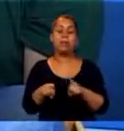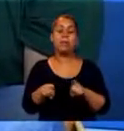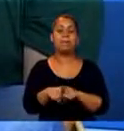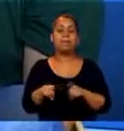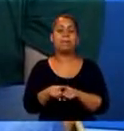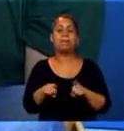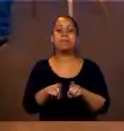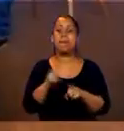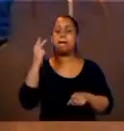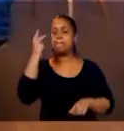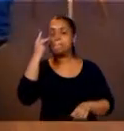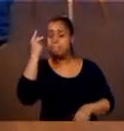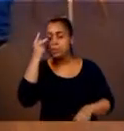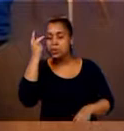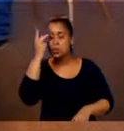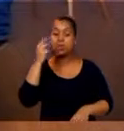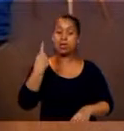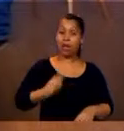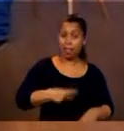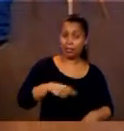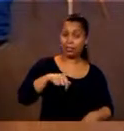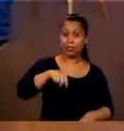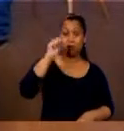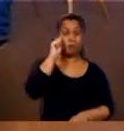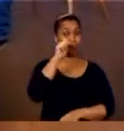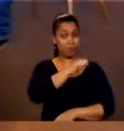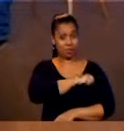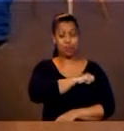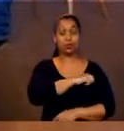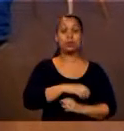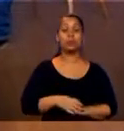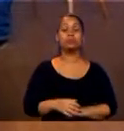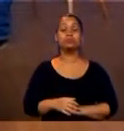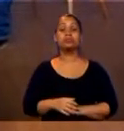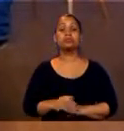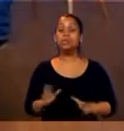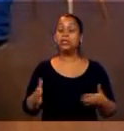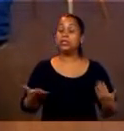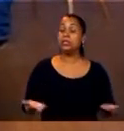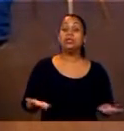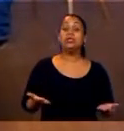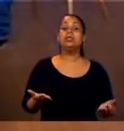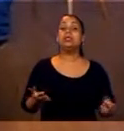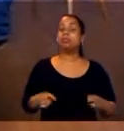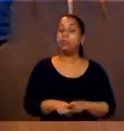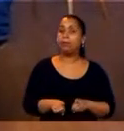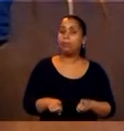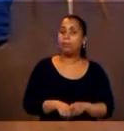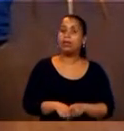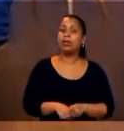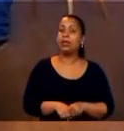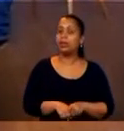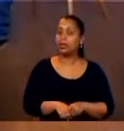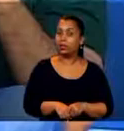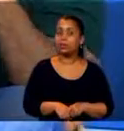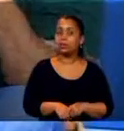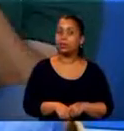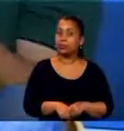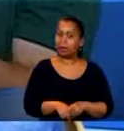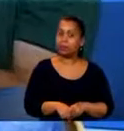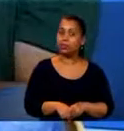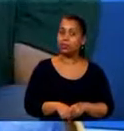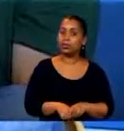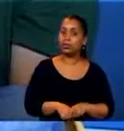Birigui, aqui no Sesc também. E é interessante que também nessas